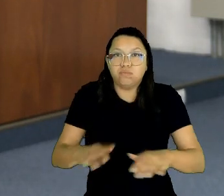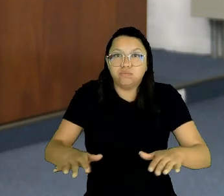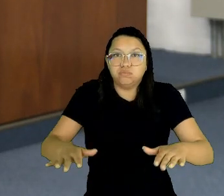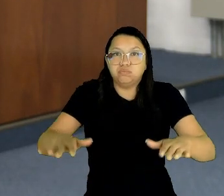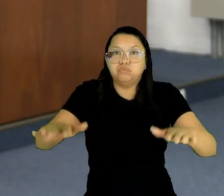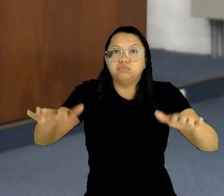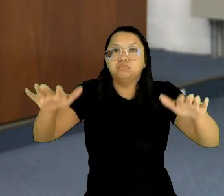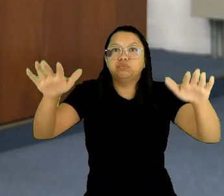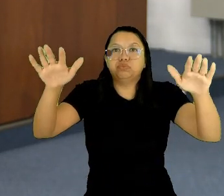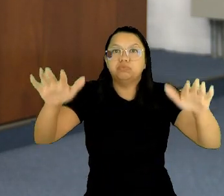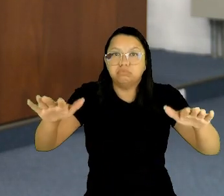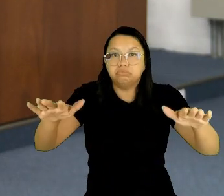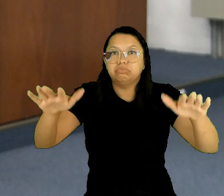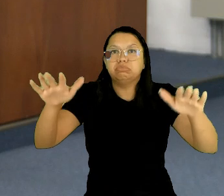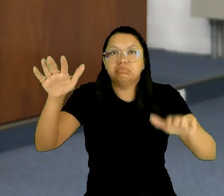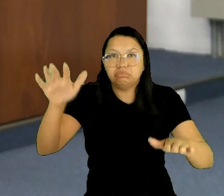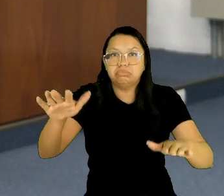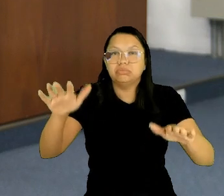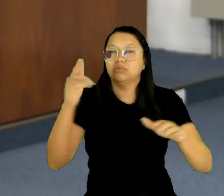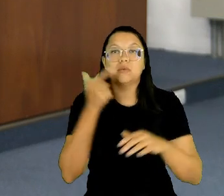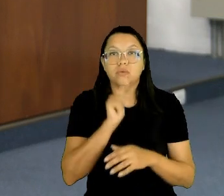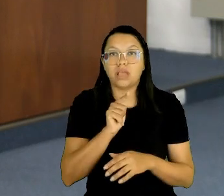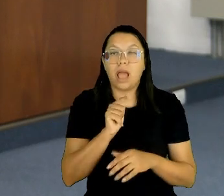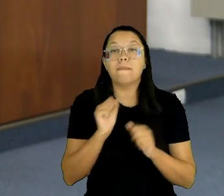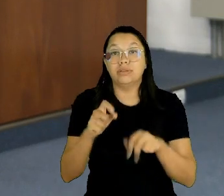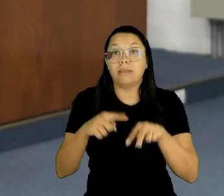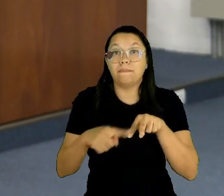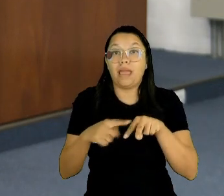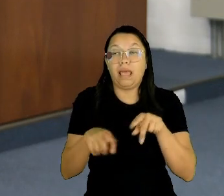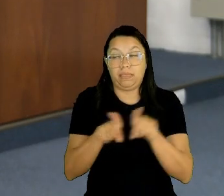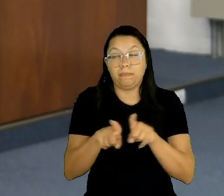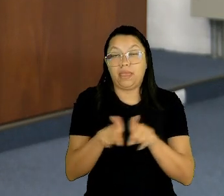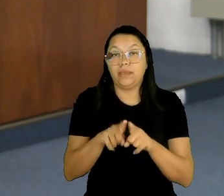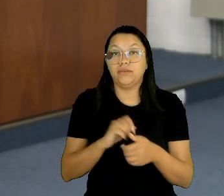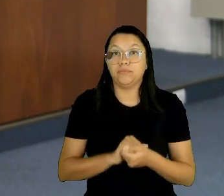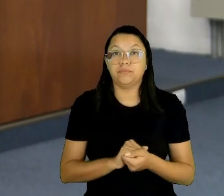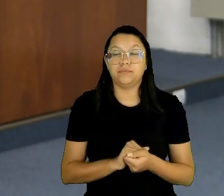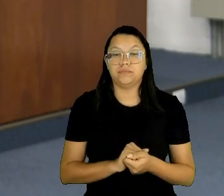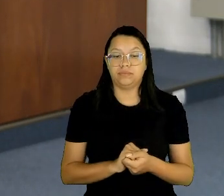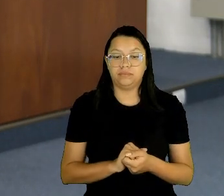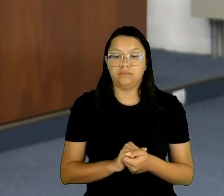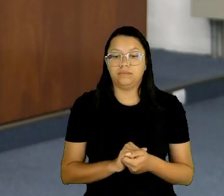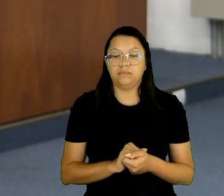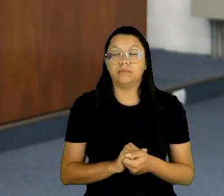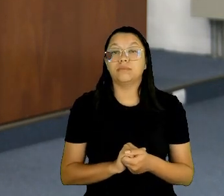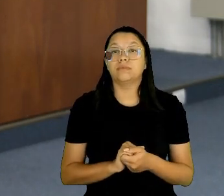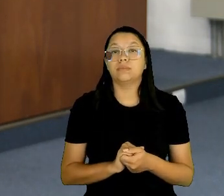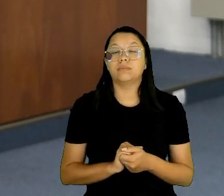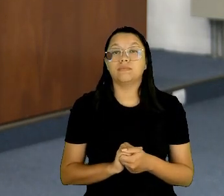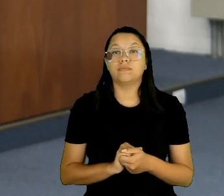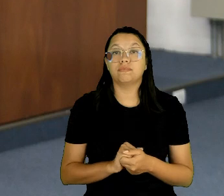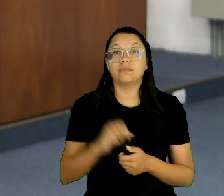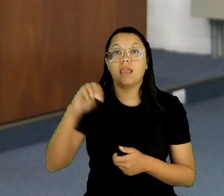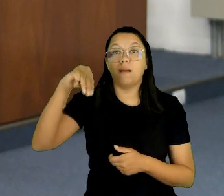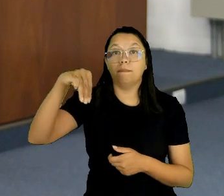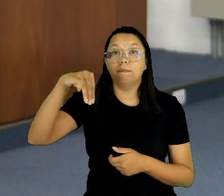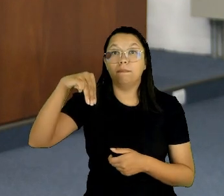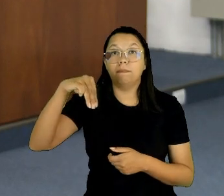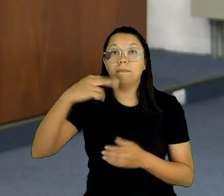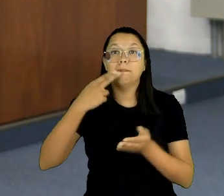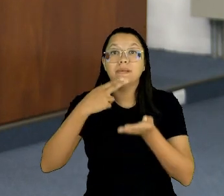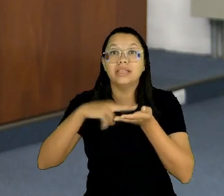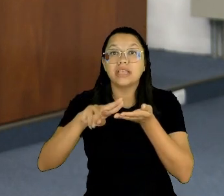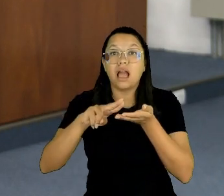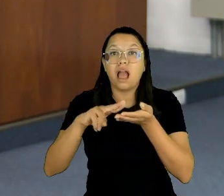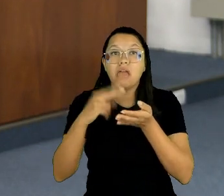conseguir levantar os dois braços, vai ter um déficit do braço, pode ser na perna também, mas aqui acabou ficando braço para ficar mais fácil de encaixar, né?